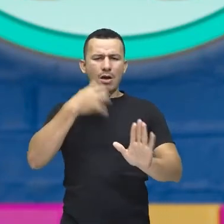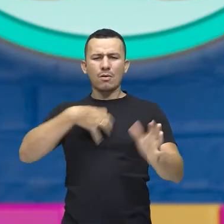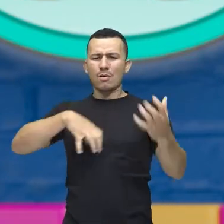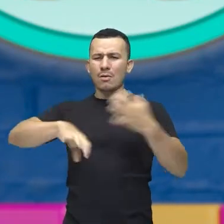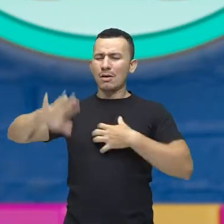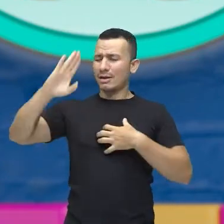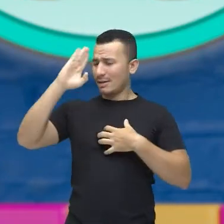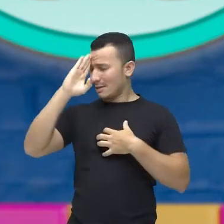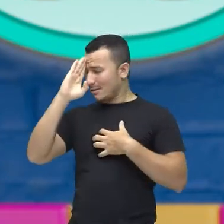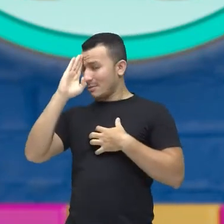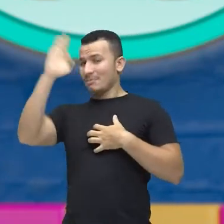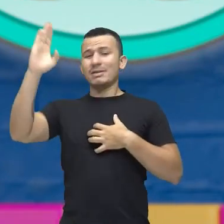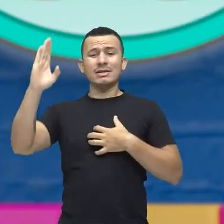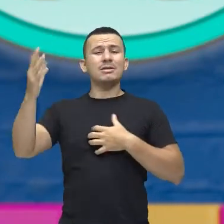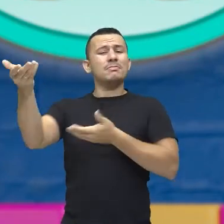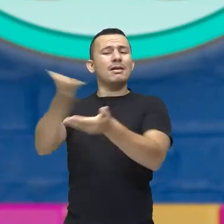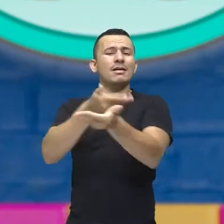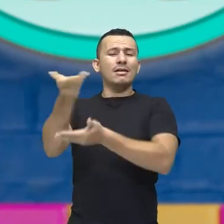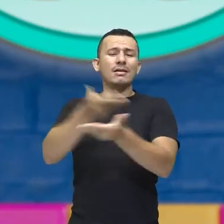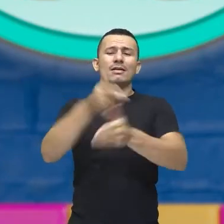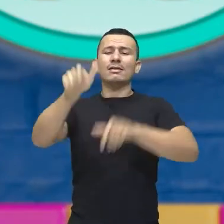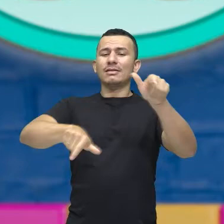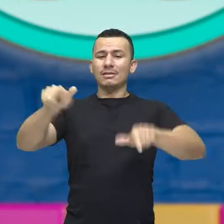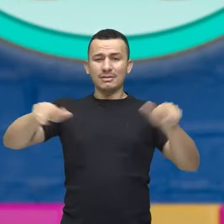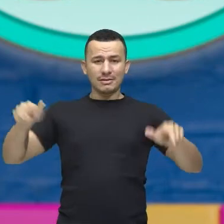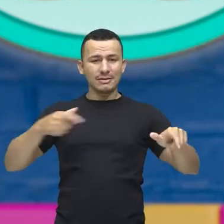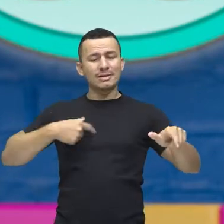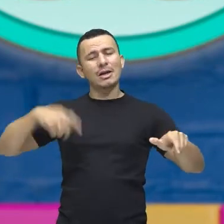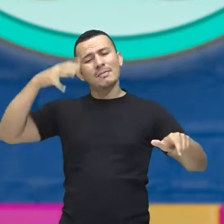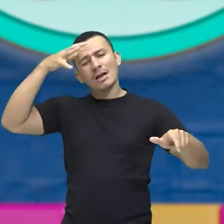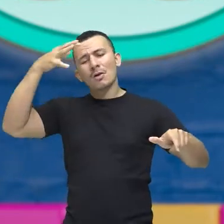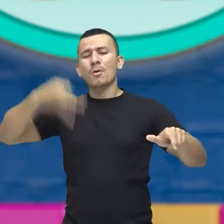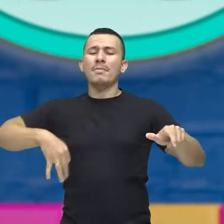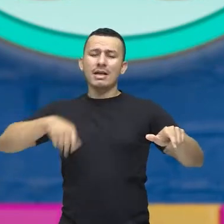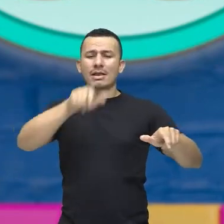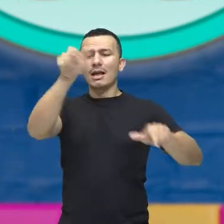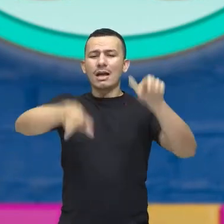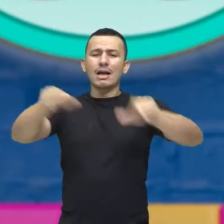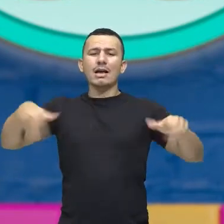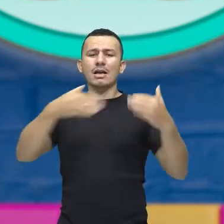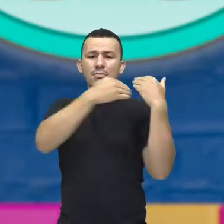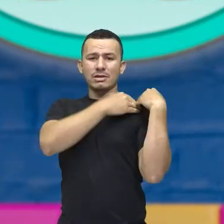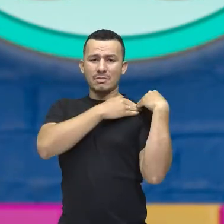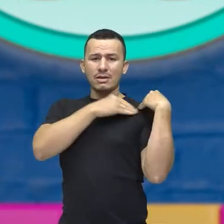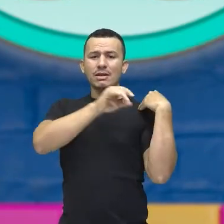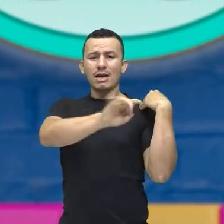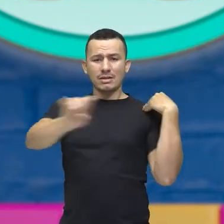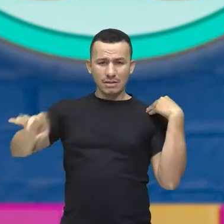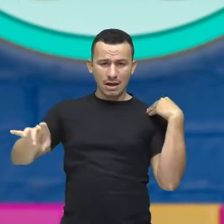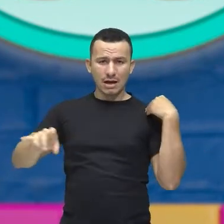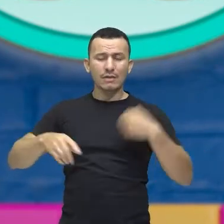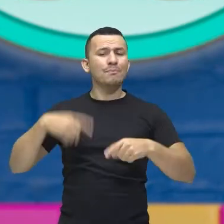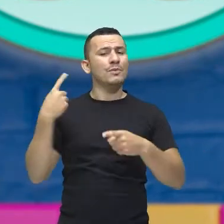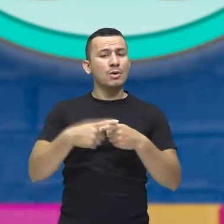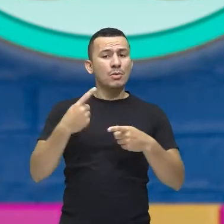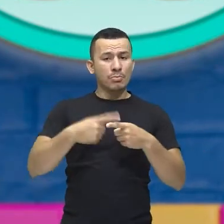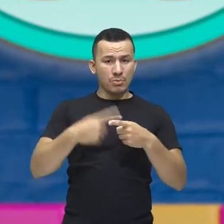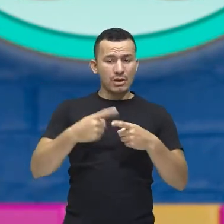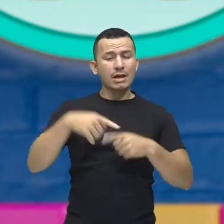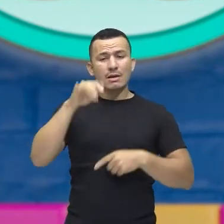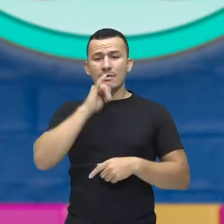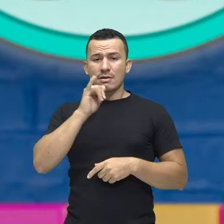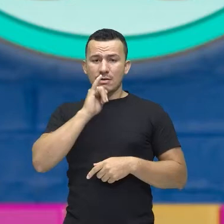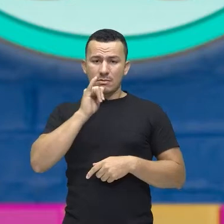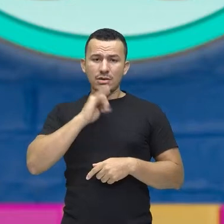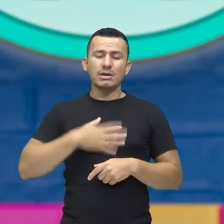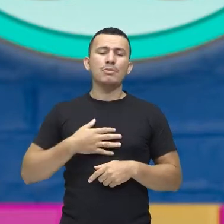essencial para as relações humanas. Eu preciso conseguir compreender a demanda do outro, até porque eu posso dizer não